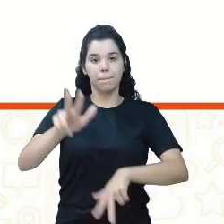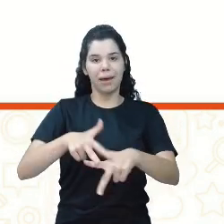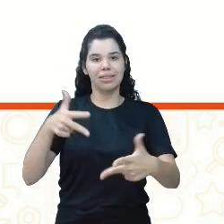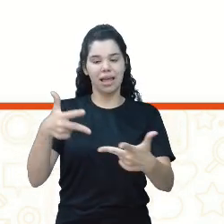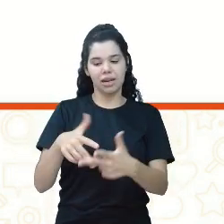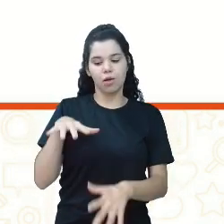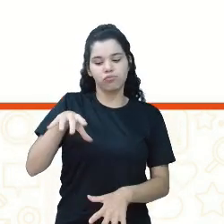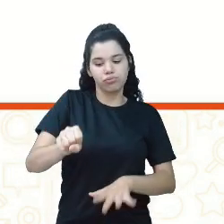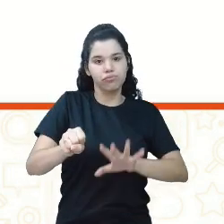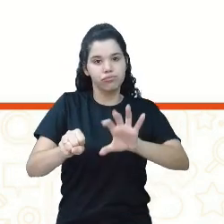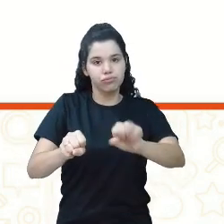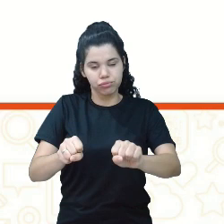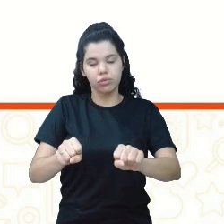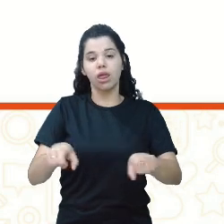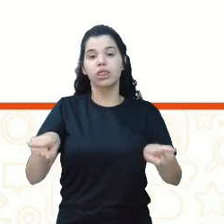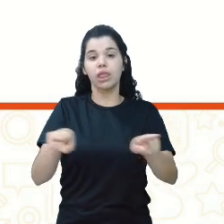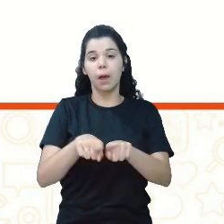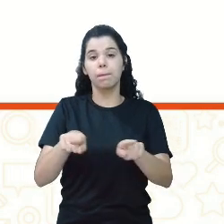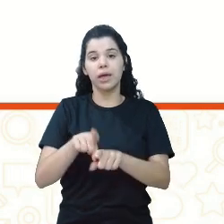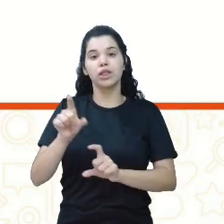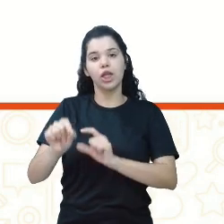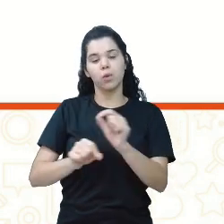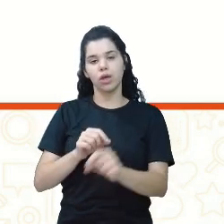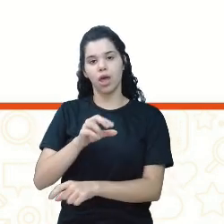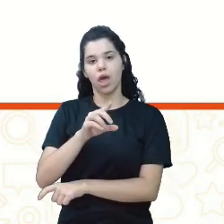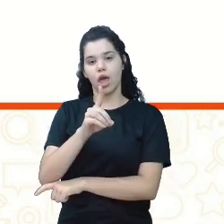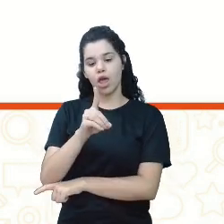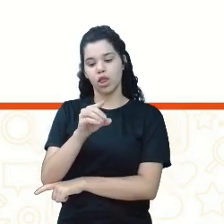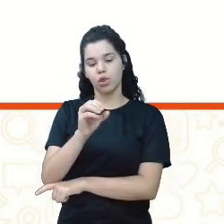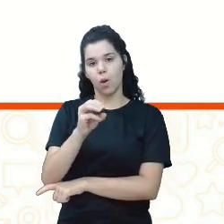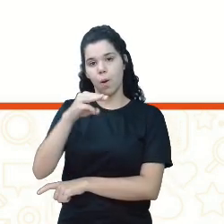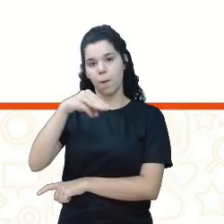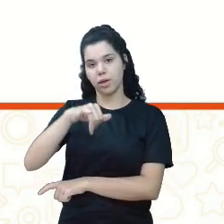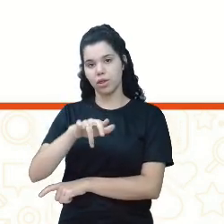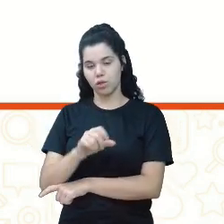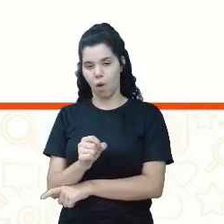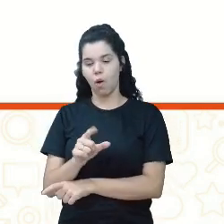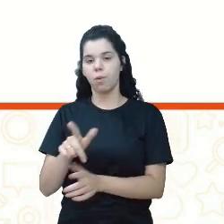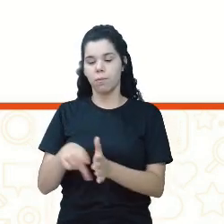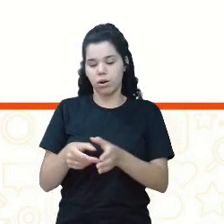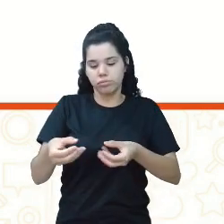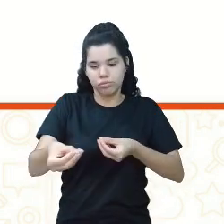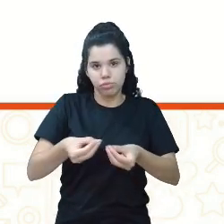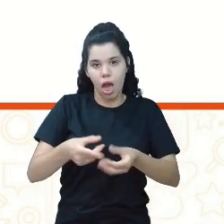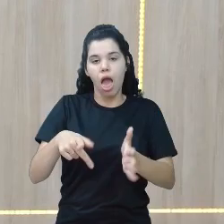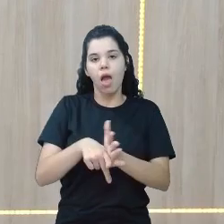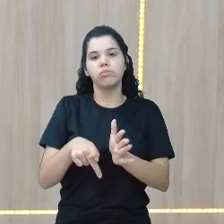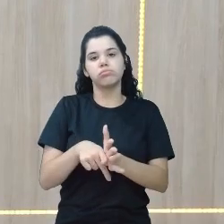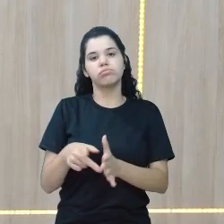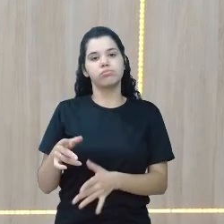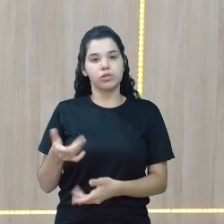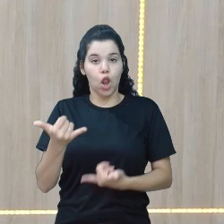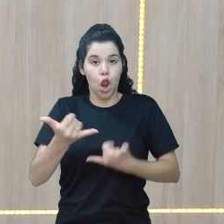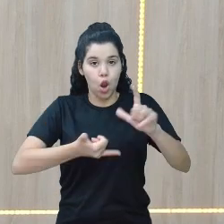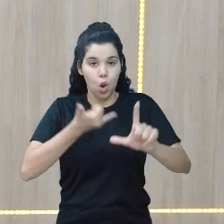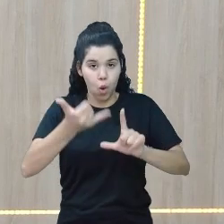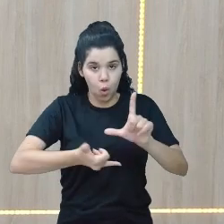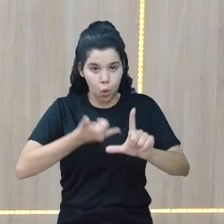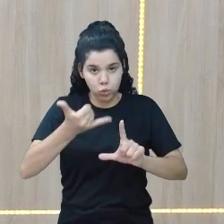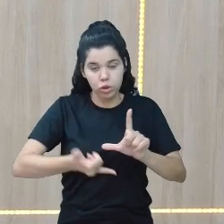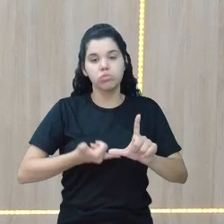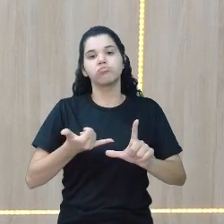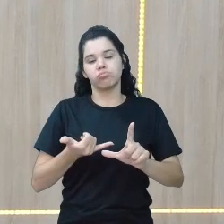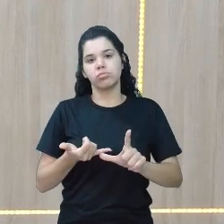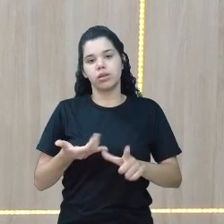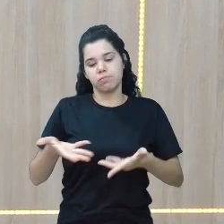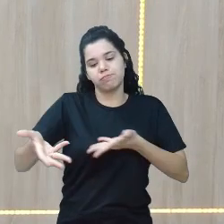as fichas, e a gente tem o dominó, que além de lúdico, ele gera uma interação e uma participação maior. E aí a gente